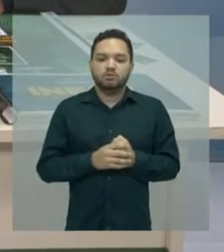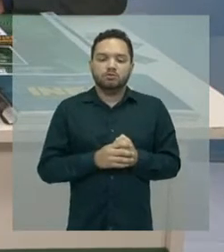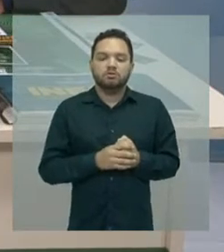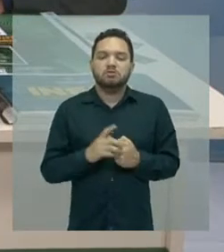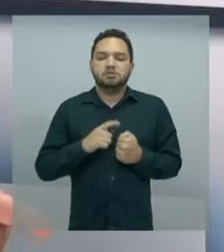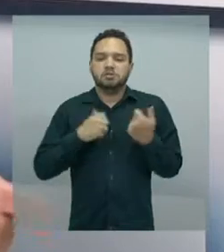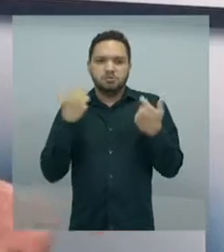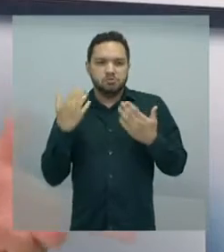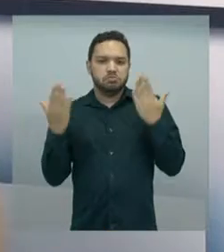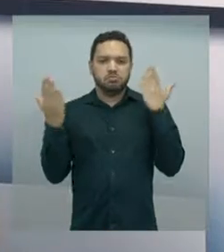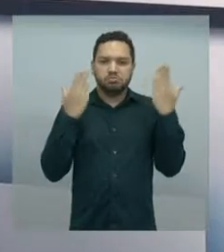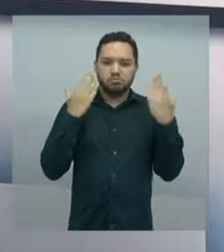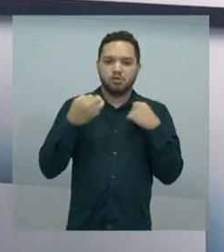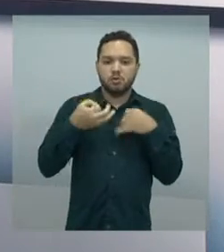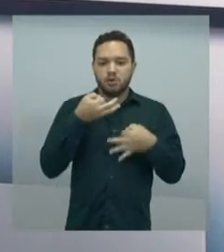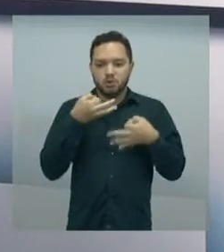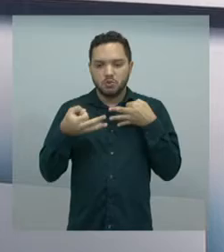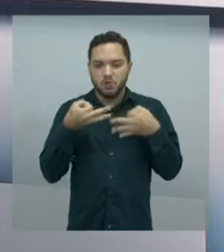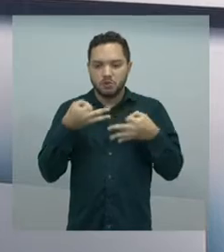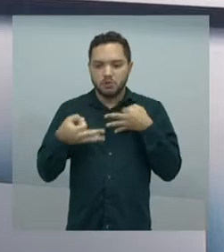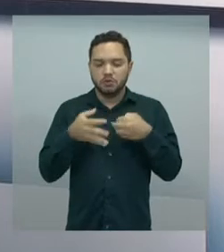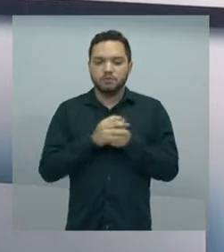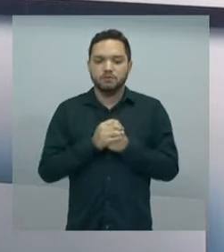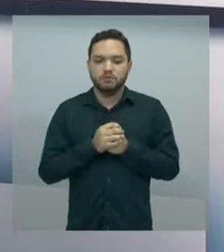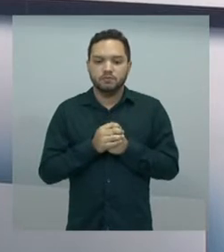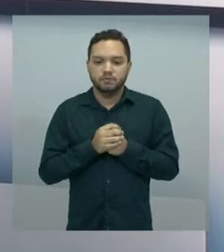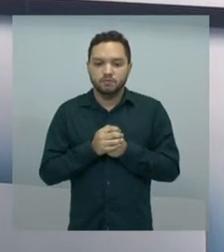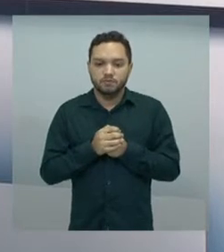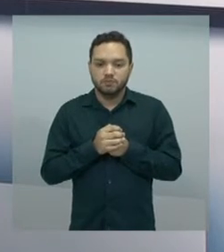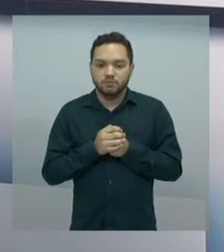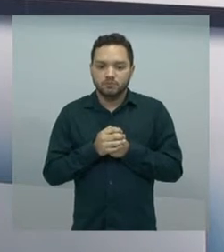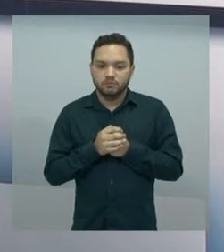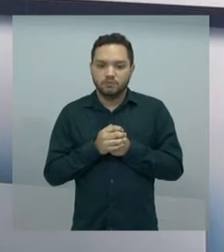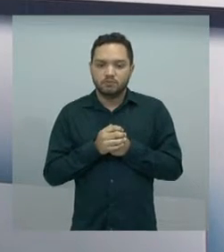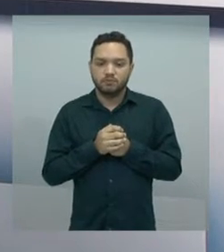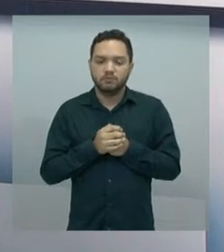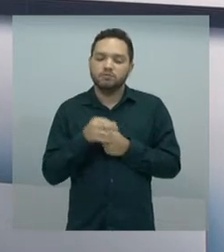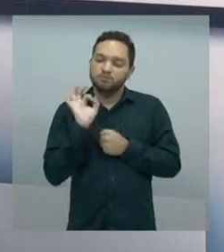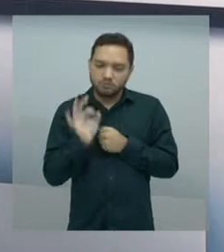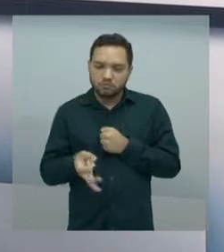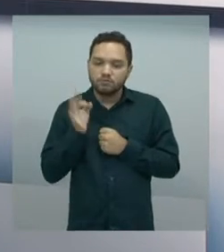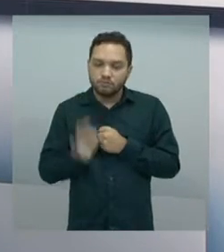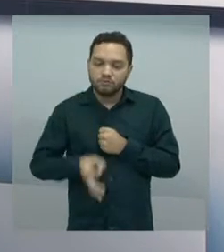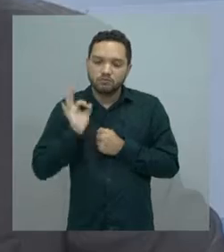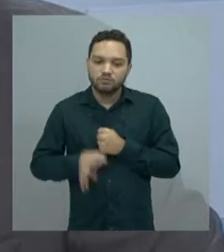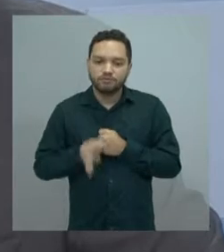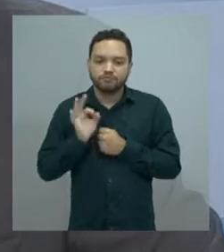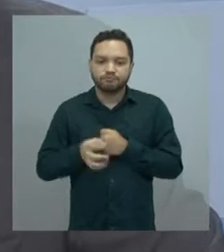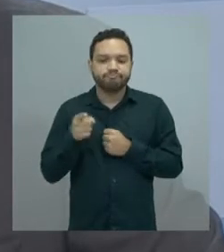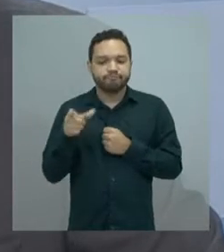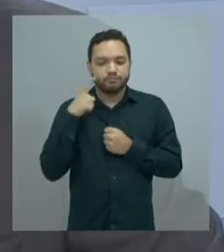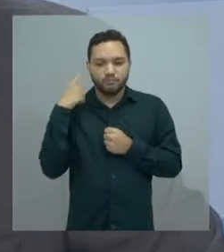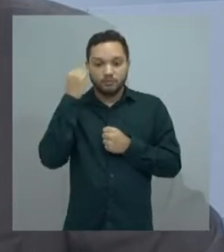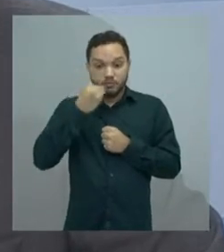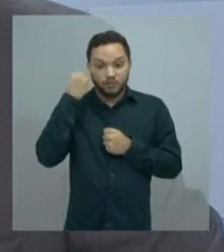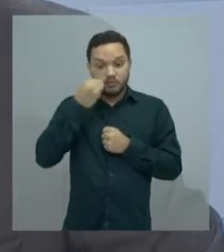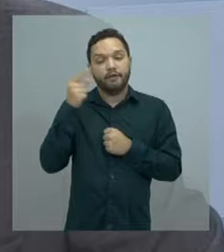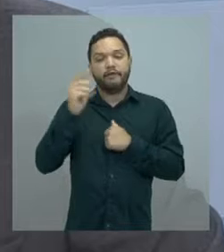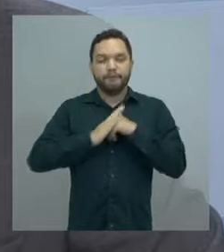e de sugestões para o regimento da Assembleia Legislativa do Estado do Ceará. Sem dúvida nenhuma, é um deputado muito experiente. É advogado,